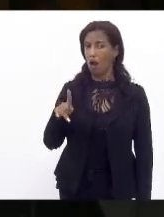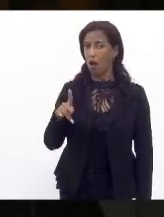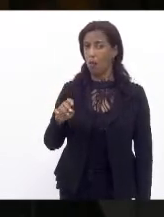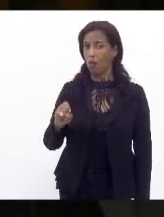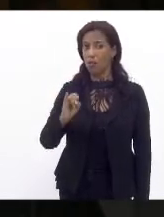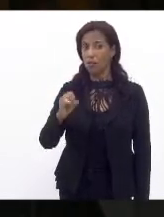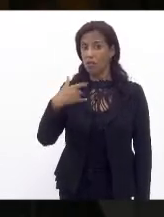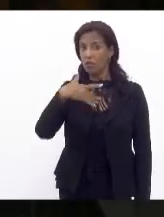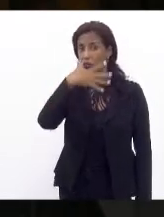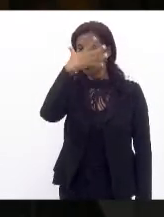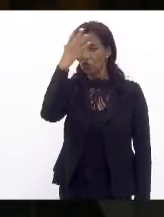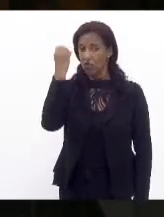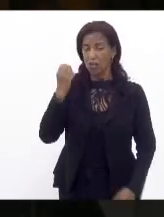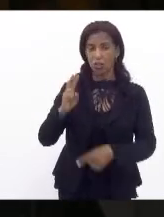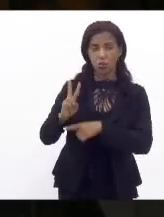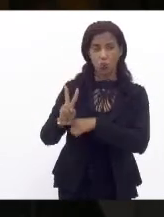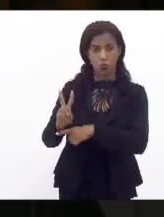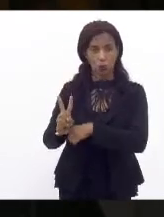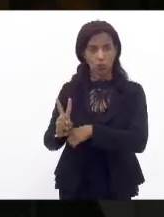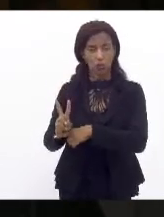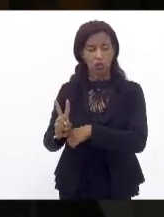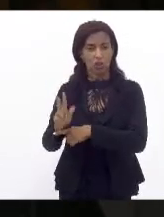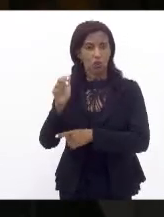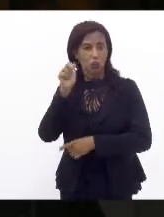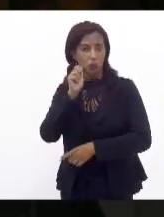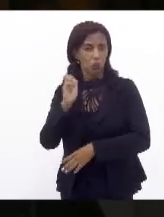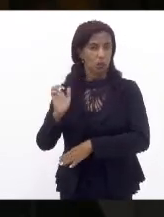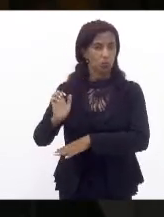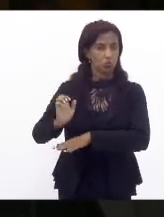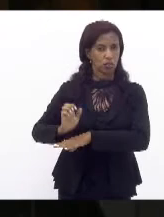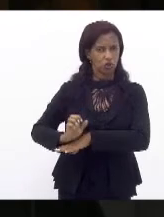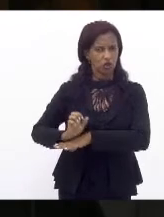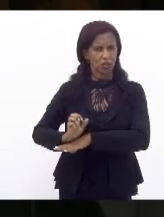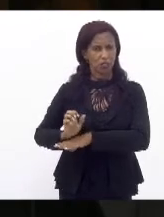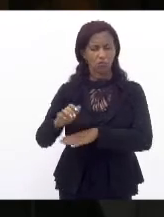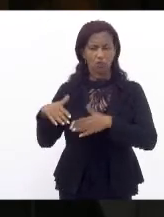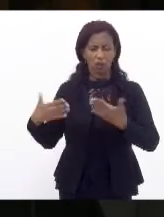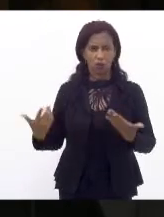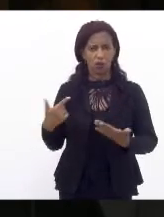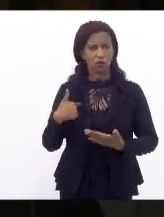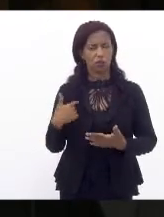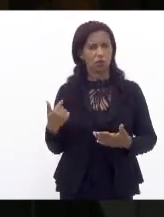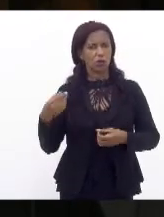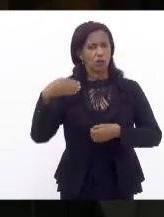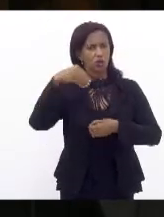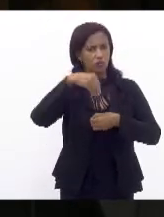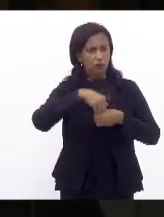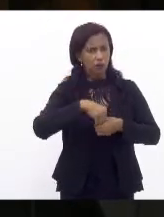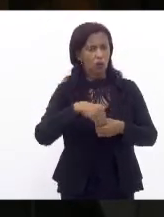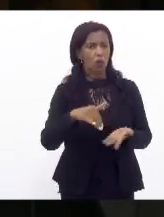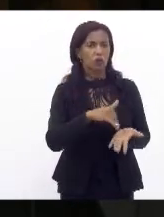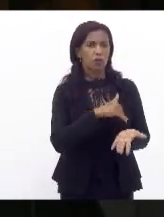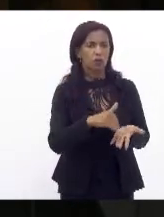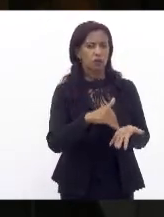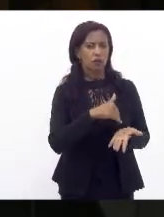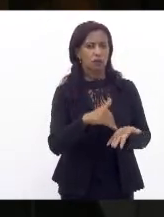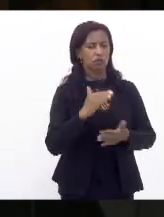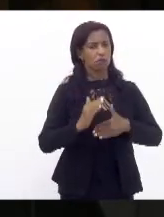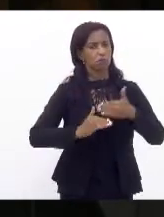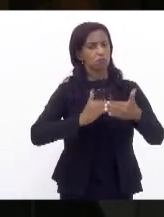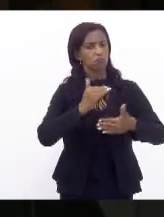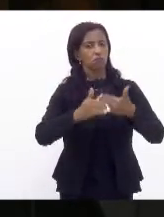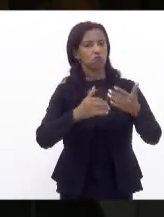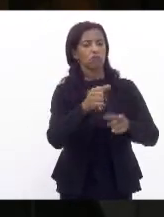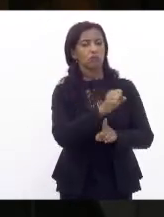em defender as mulheres desse estado, enquanto estive secretário de